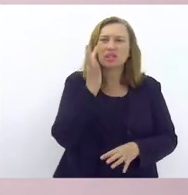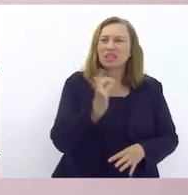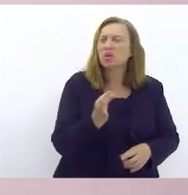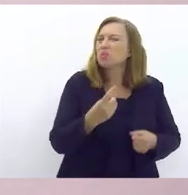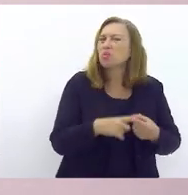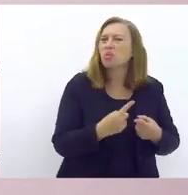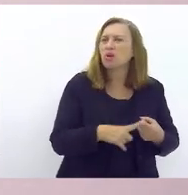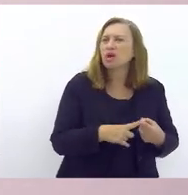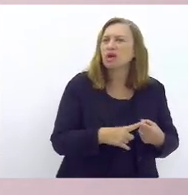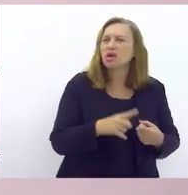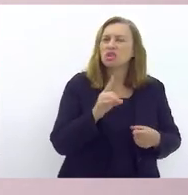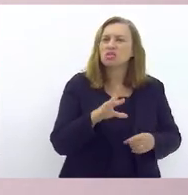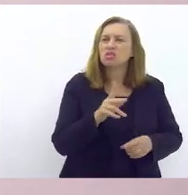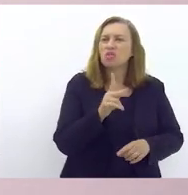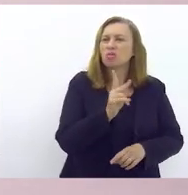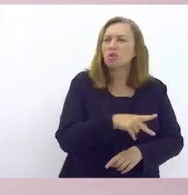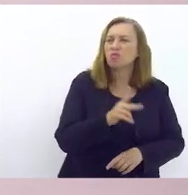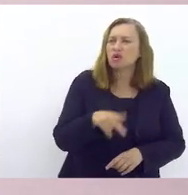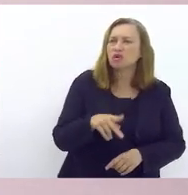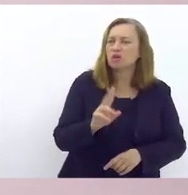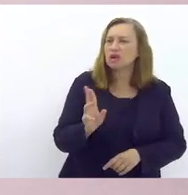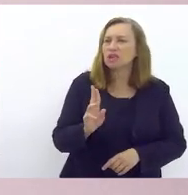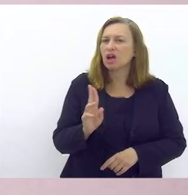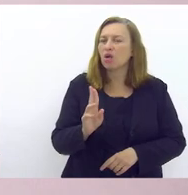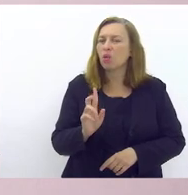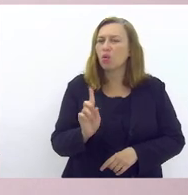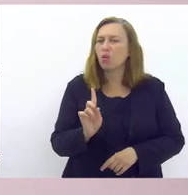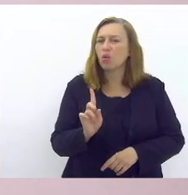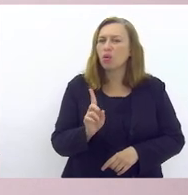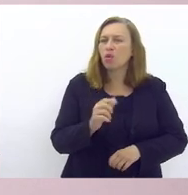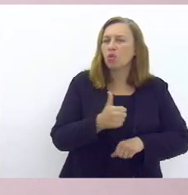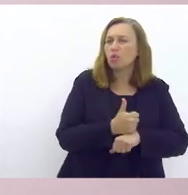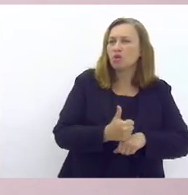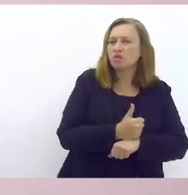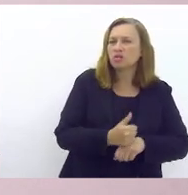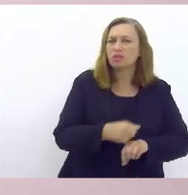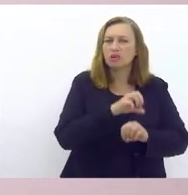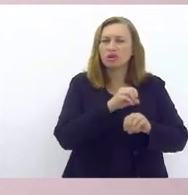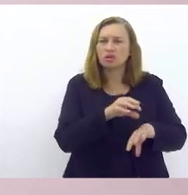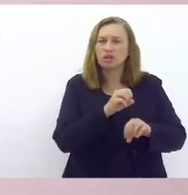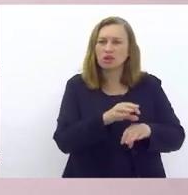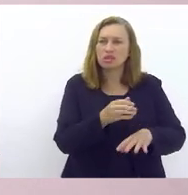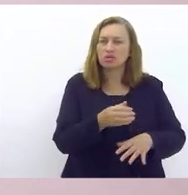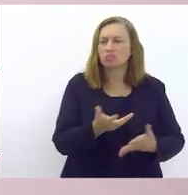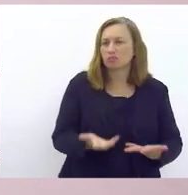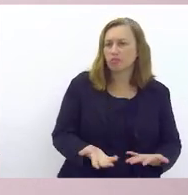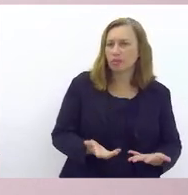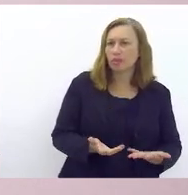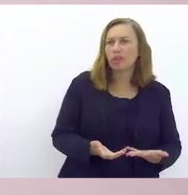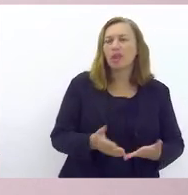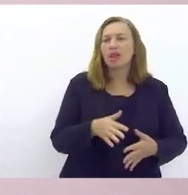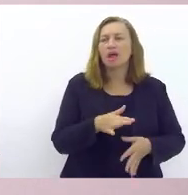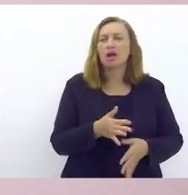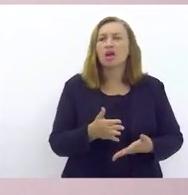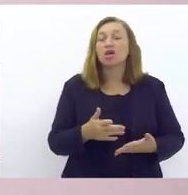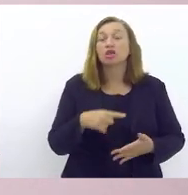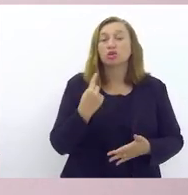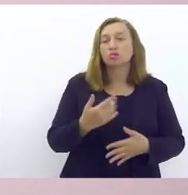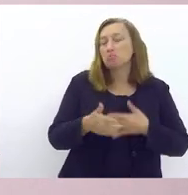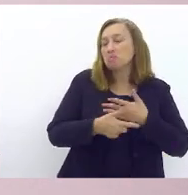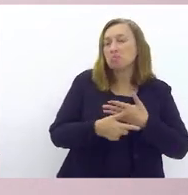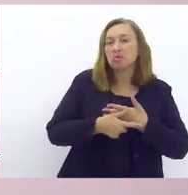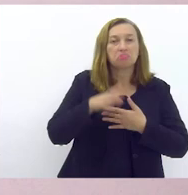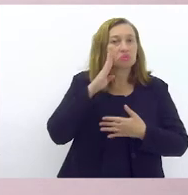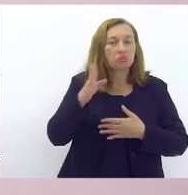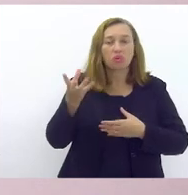por que só falava em professor e não profissional, não falava no funcionário administrativo. E nós entendemos que nós temos um papel